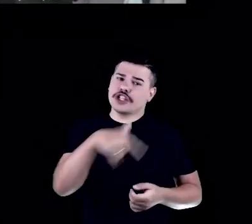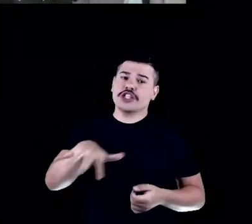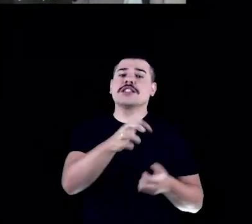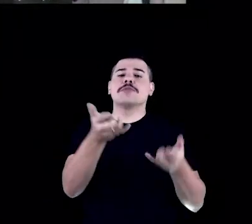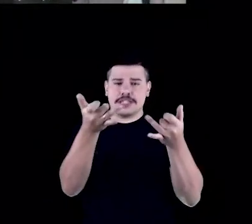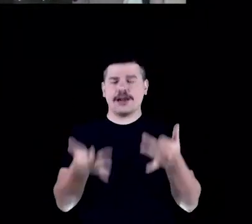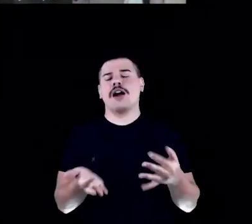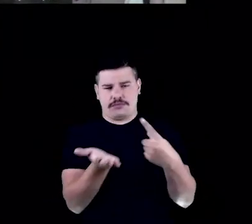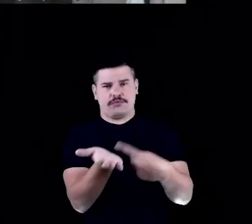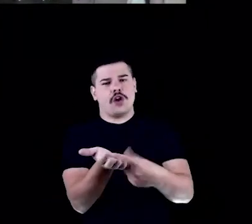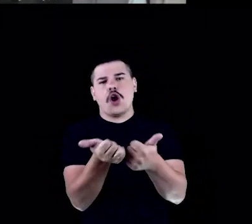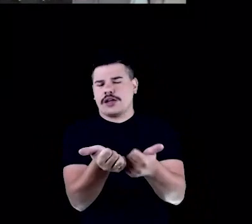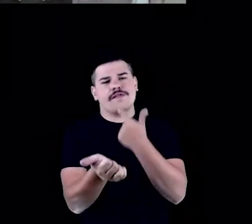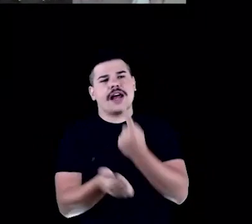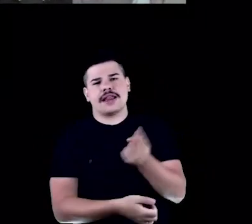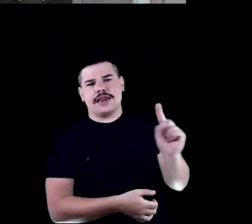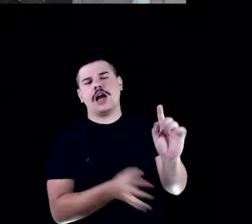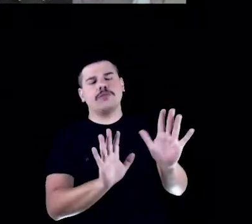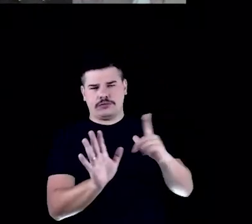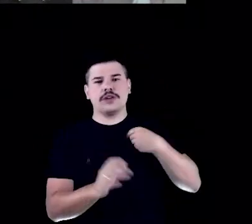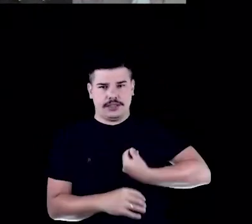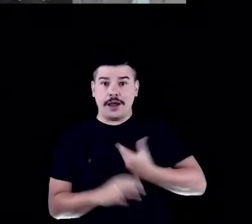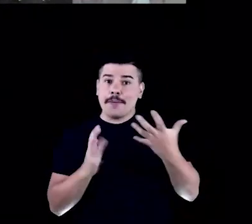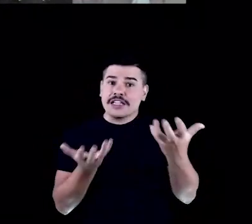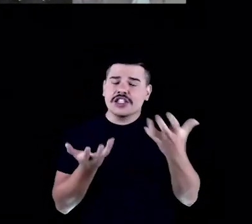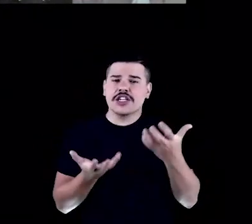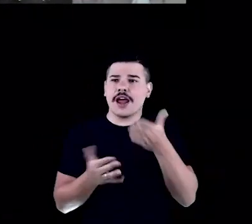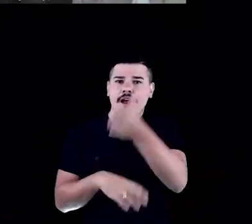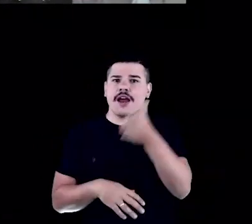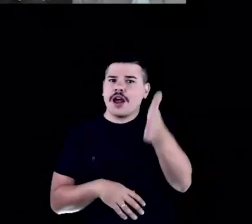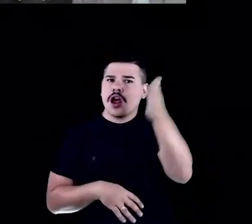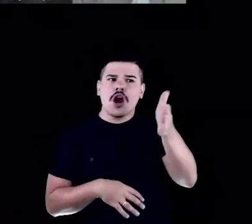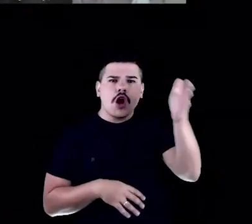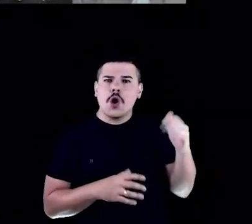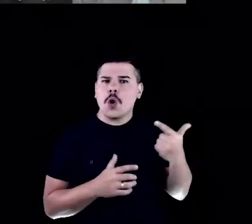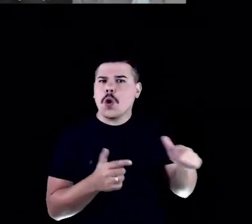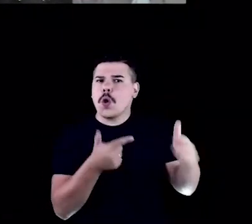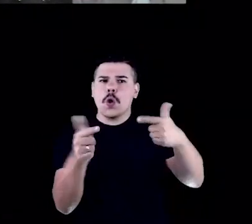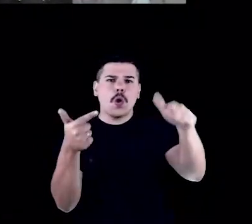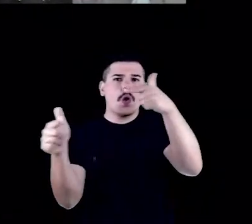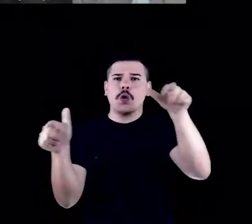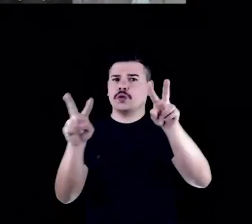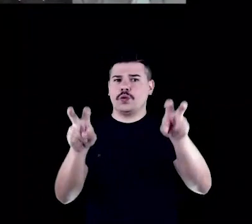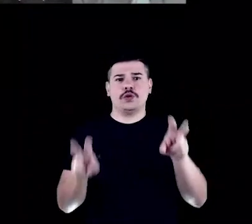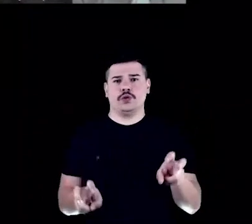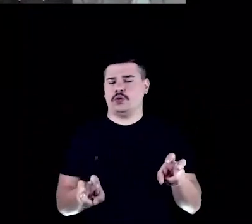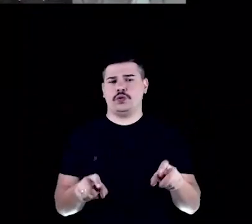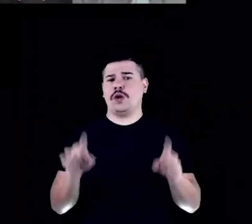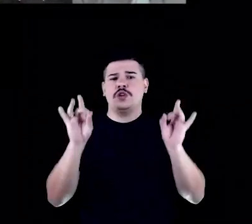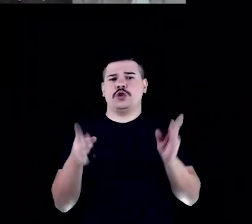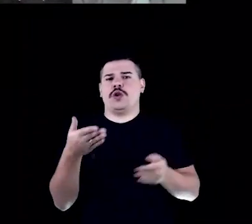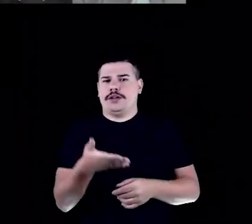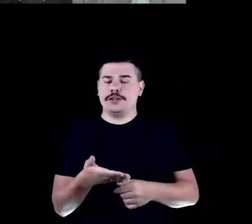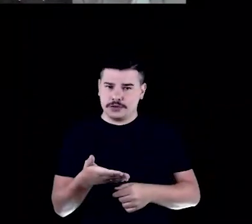gente falar sobre ela, que ela existe, não tem como negar. Mas também falar que a gente quer outros mundos, né? E a gente quer